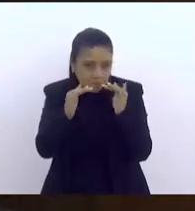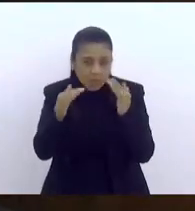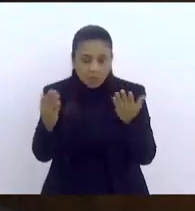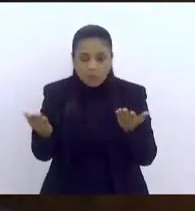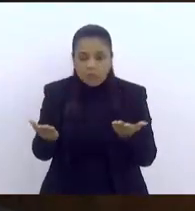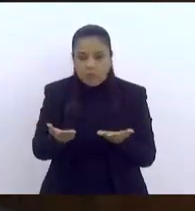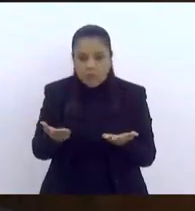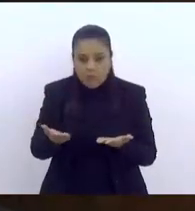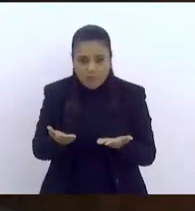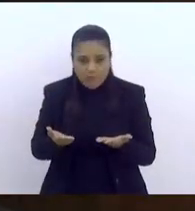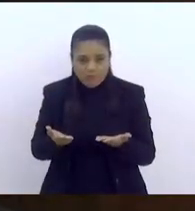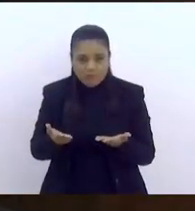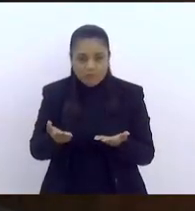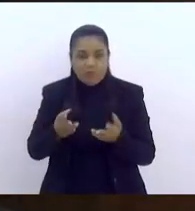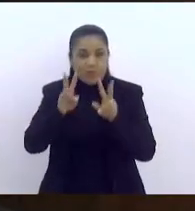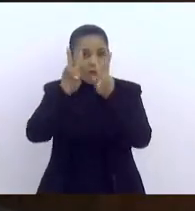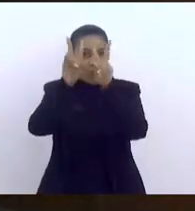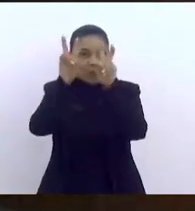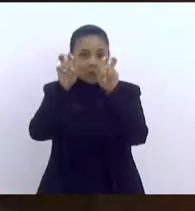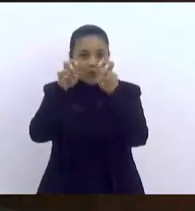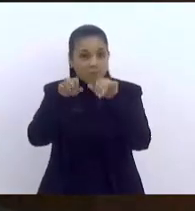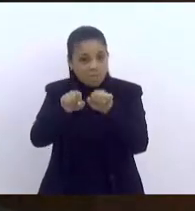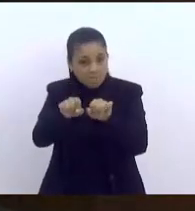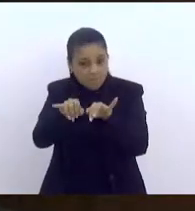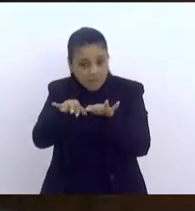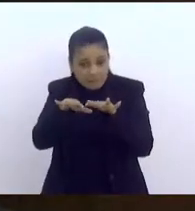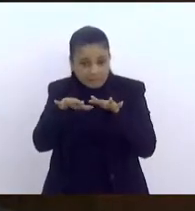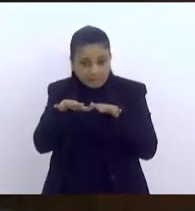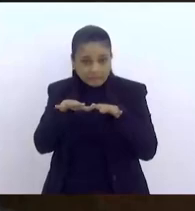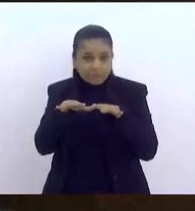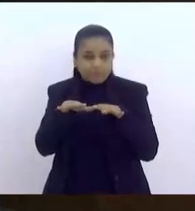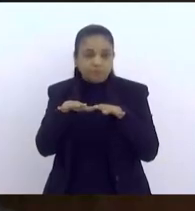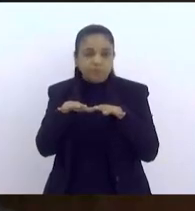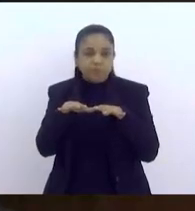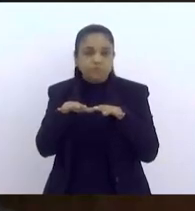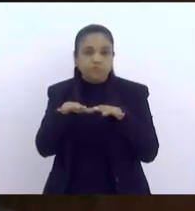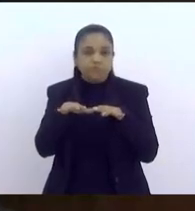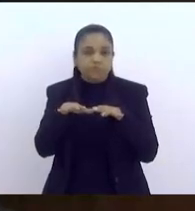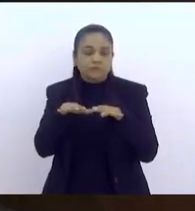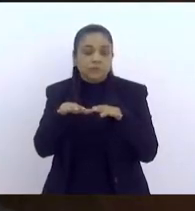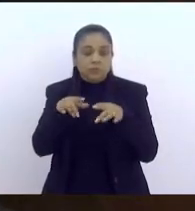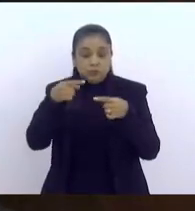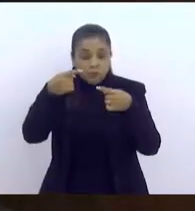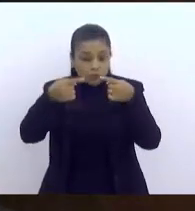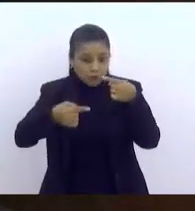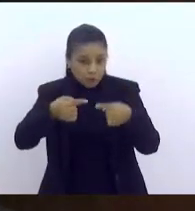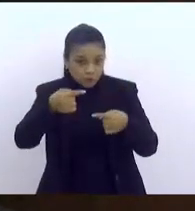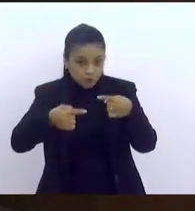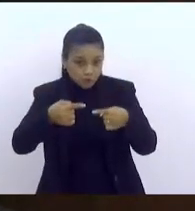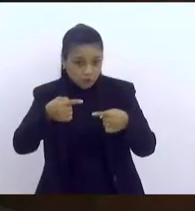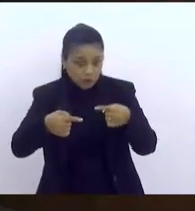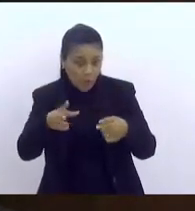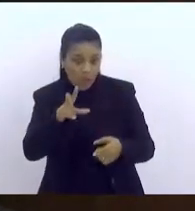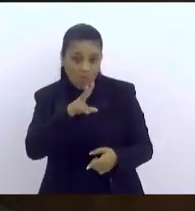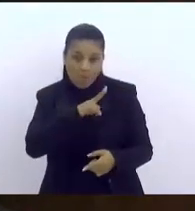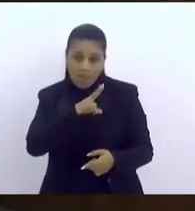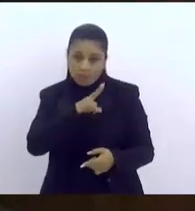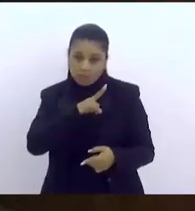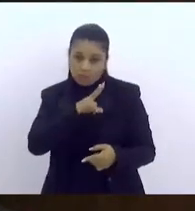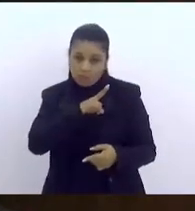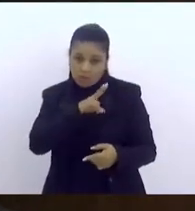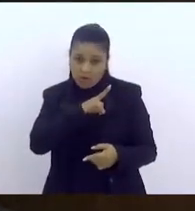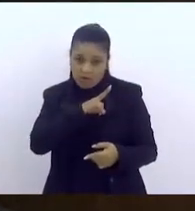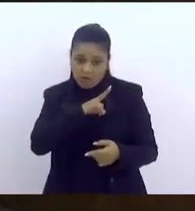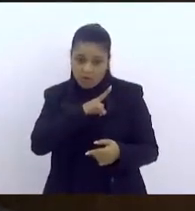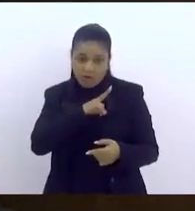momento que esse tema vem para o plenário, ele deixa de ser uma discussão pessoal da nossa